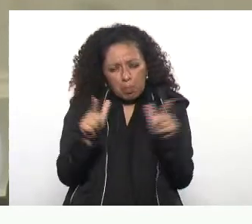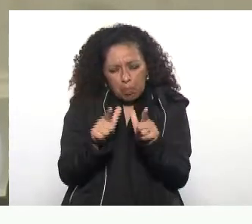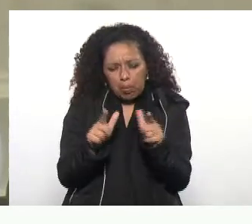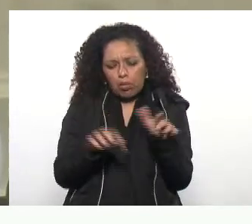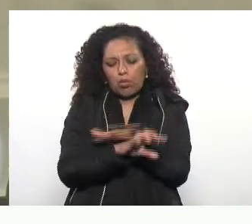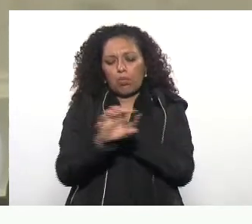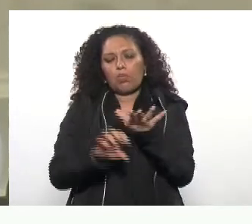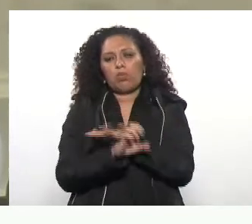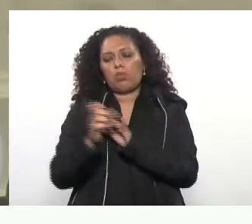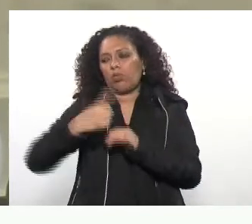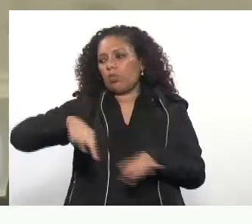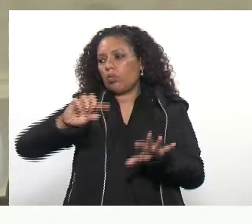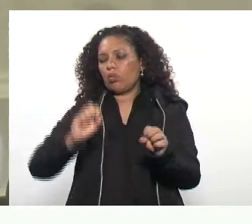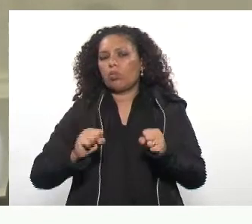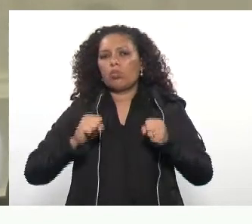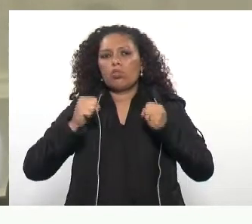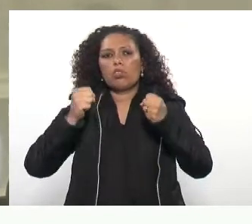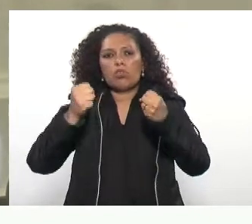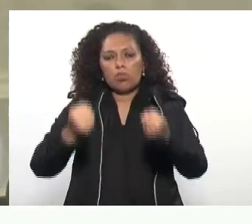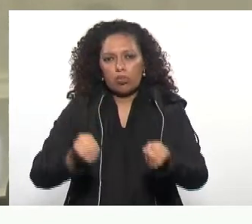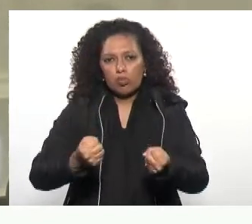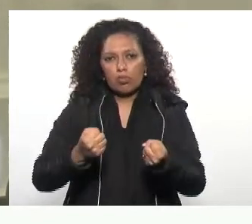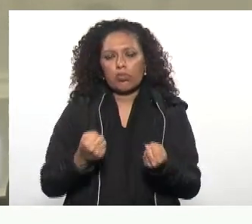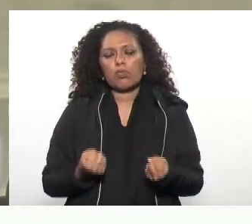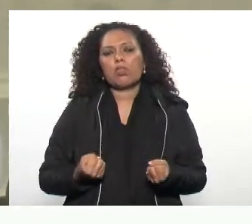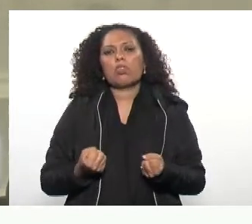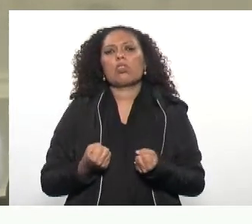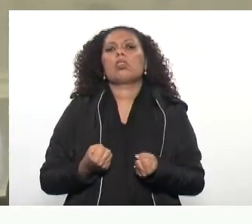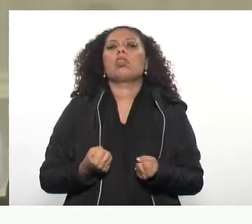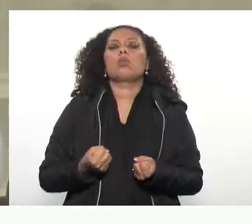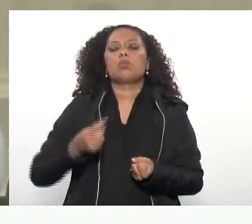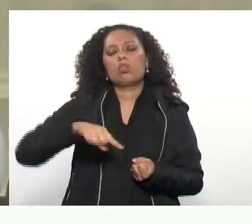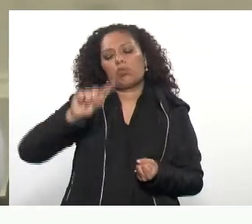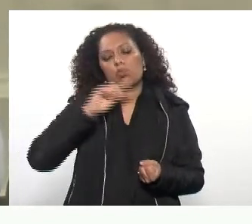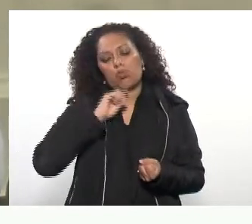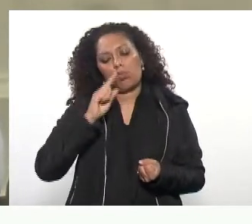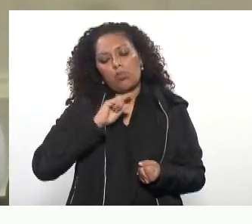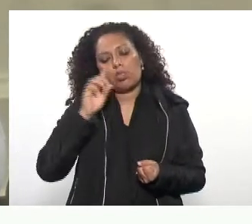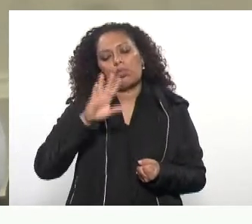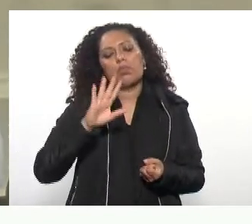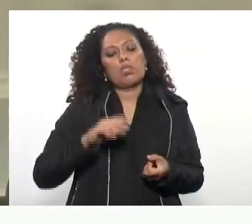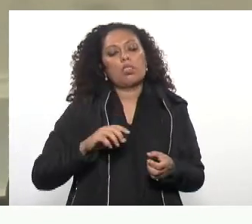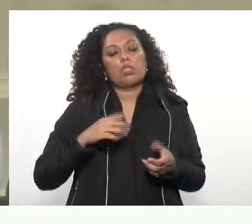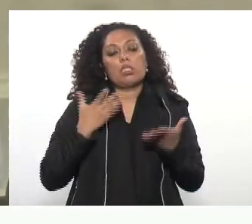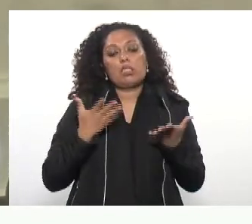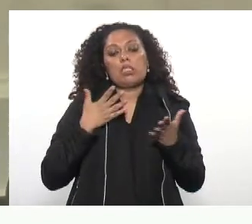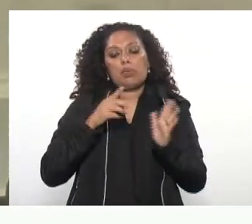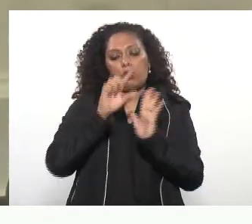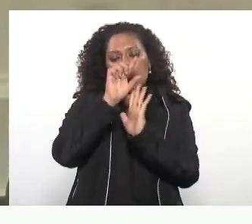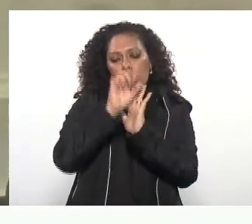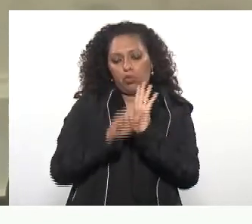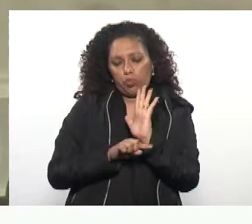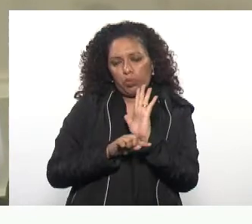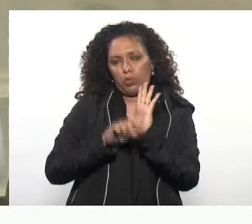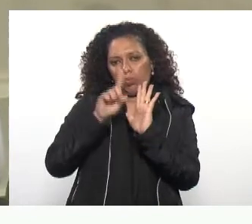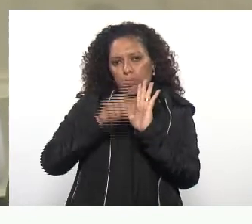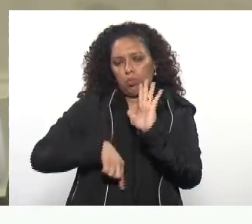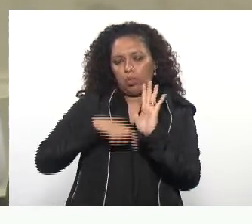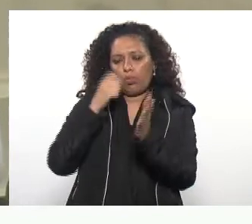a tentativa que a gente não logrou êxito, mas fizemos naquele momento, de reduzir a tarifa